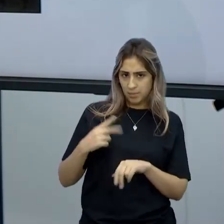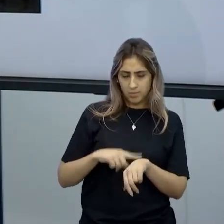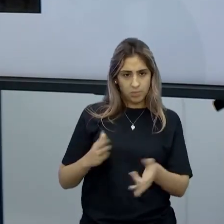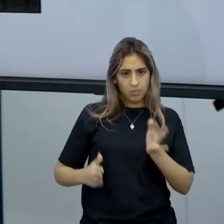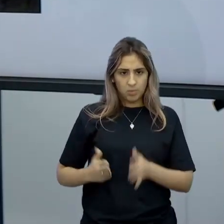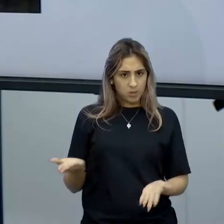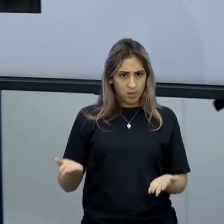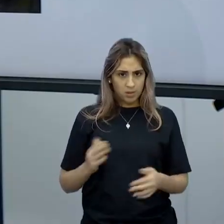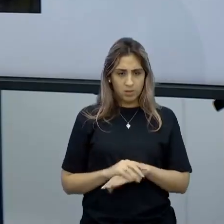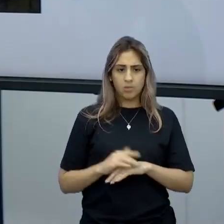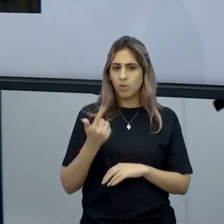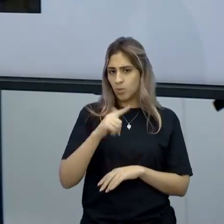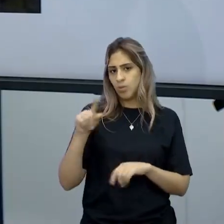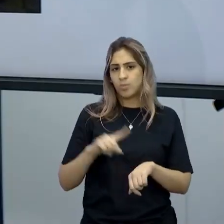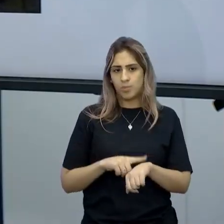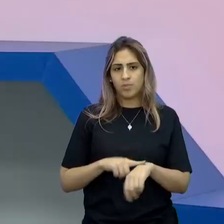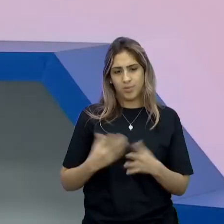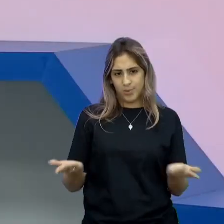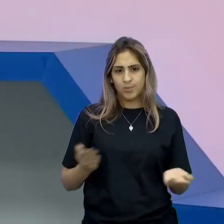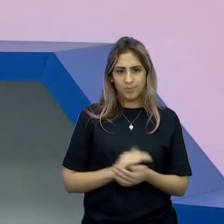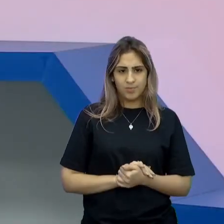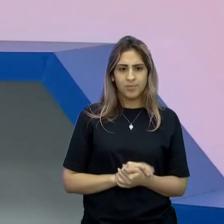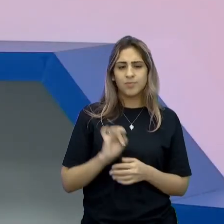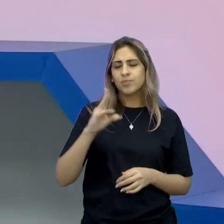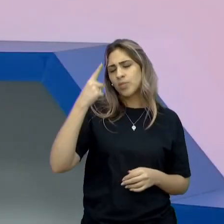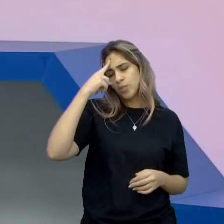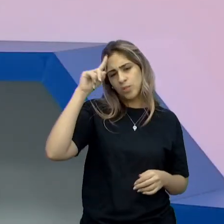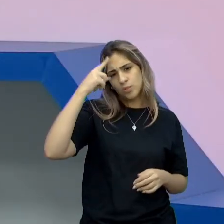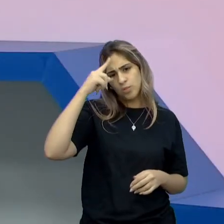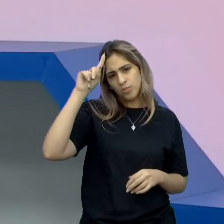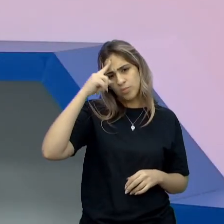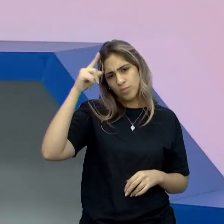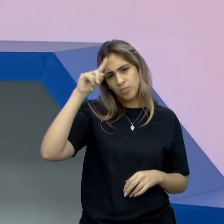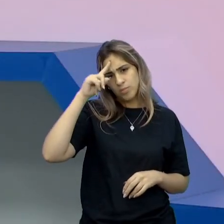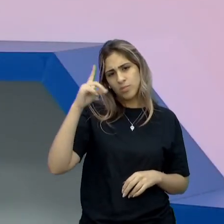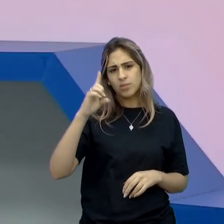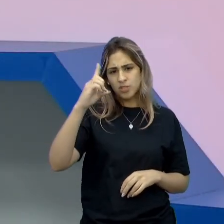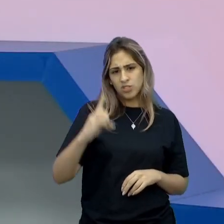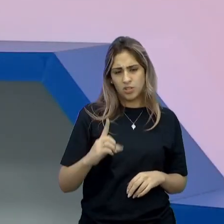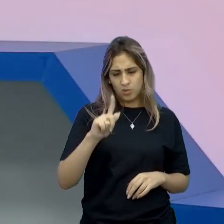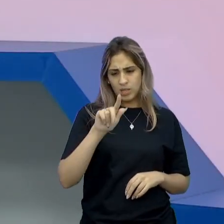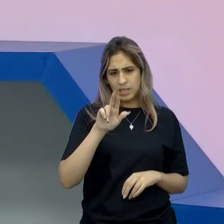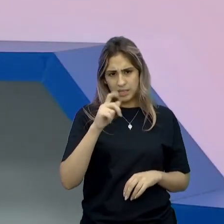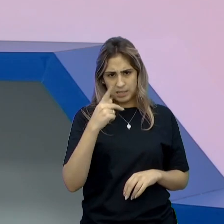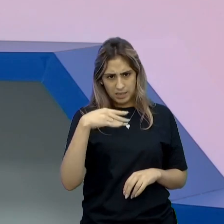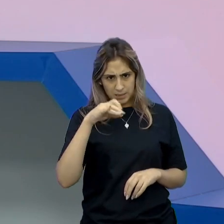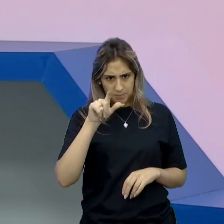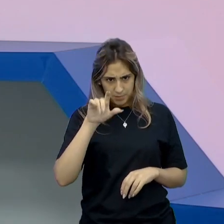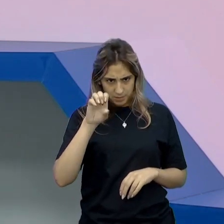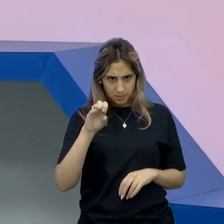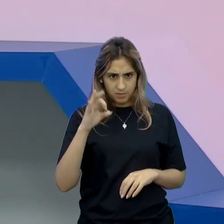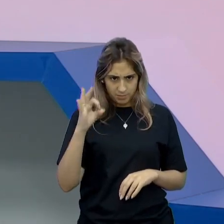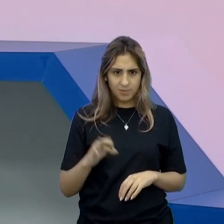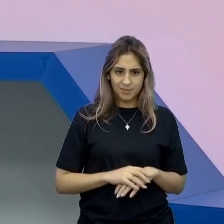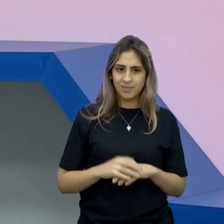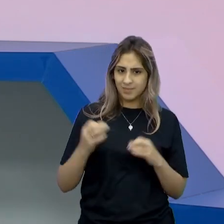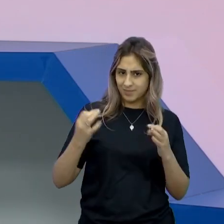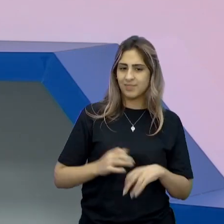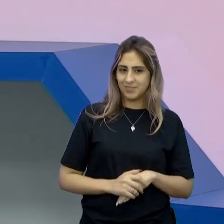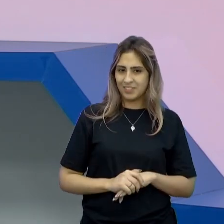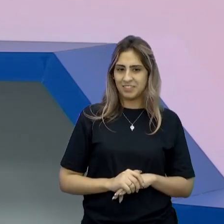faça para um outro momento. É isso. Eu estou só na dúvida se eu falei diretor Rodrigo ou o diretor Guilherme. Eu falei que foi o Guilherme, né? Direitinho? Guilherme.